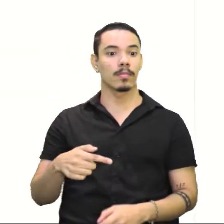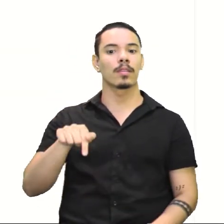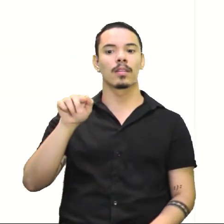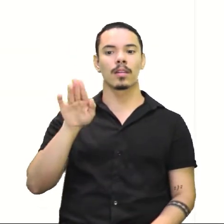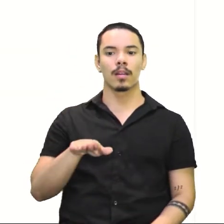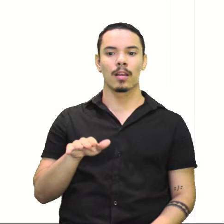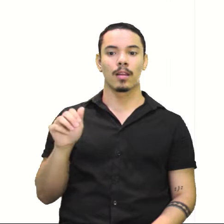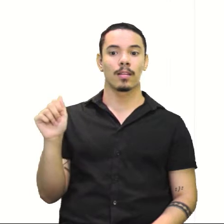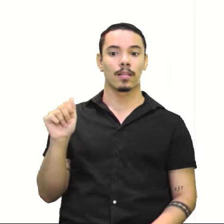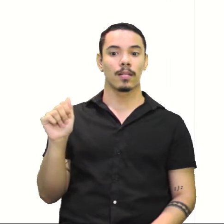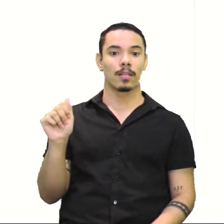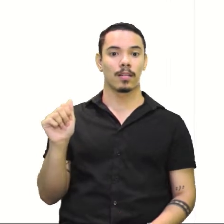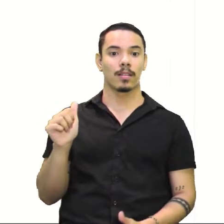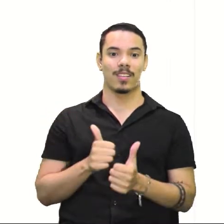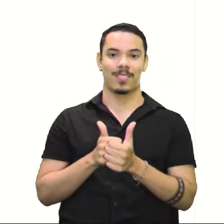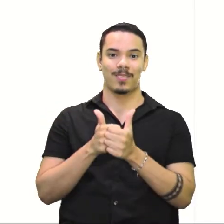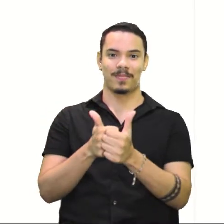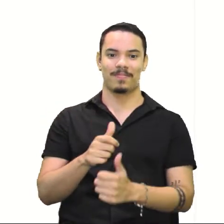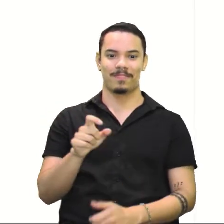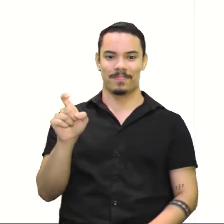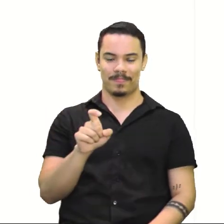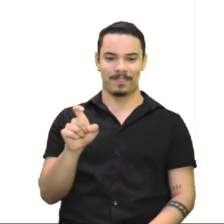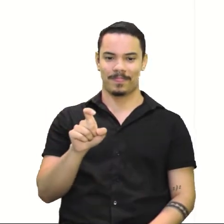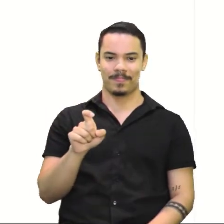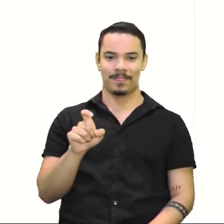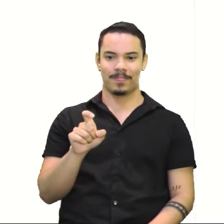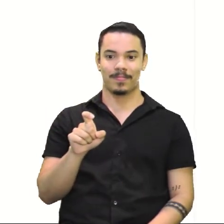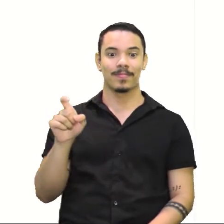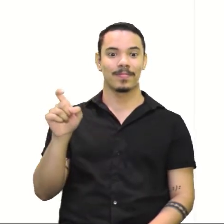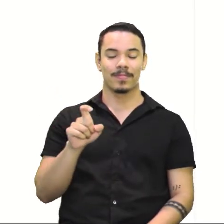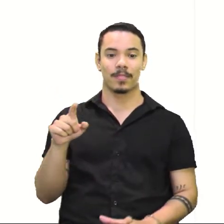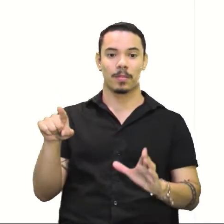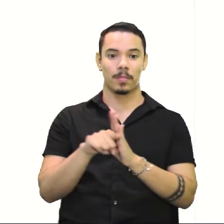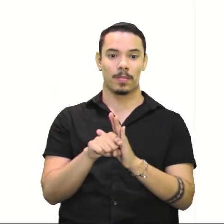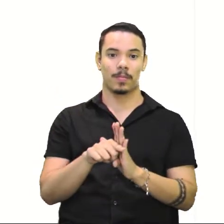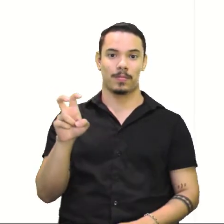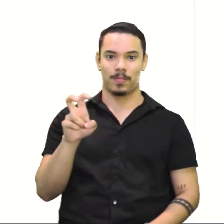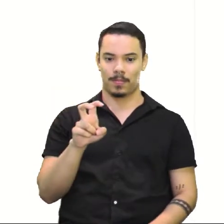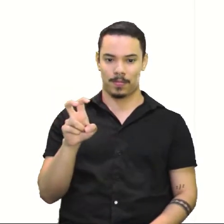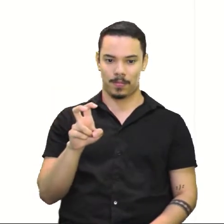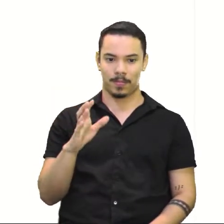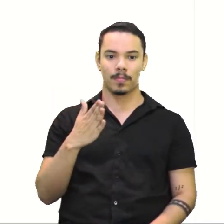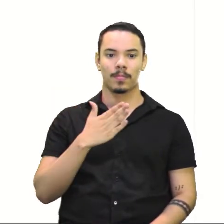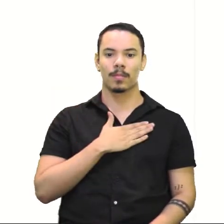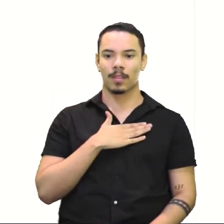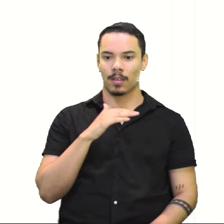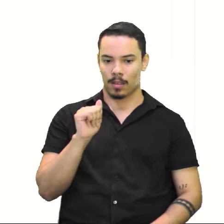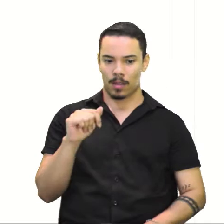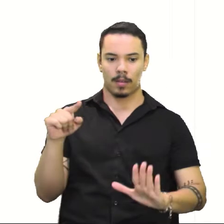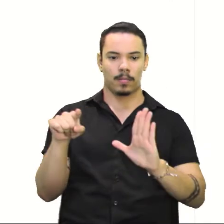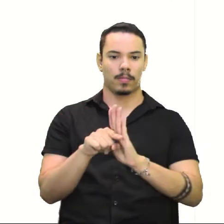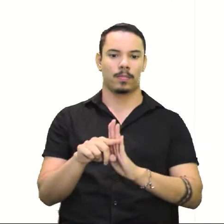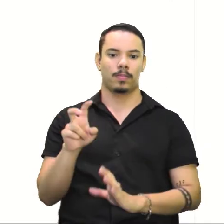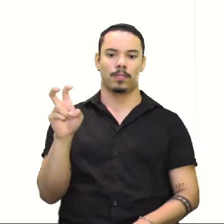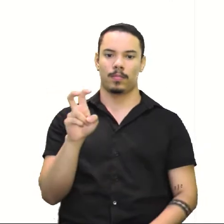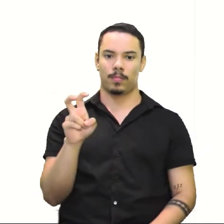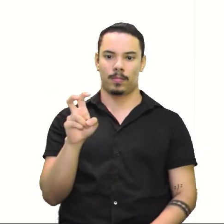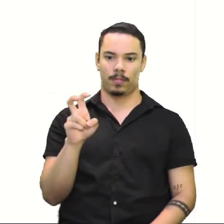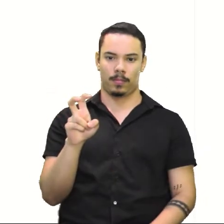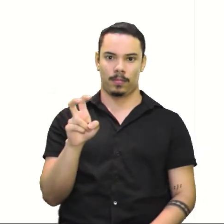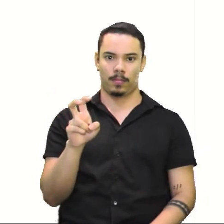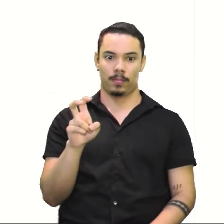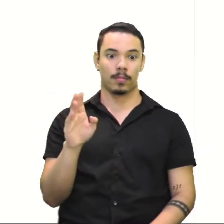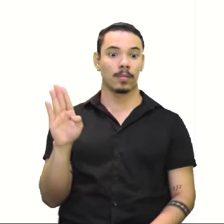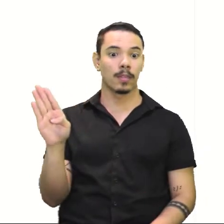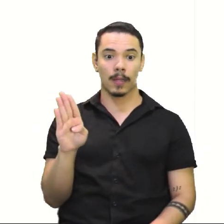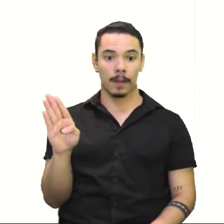A acompanha tá com X. X. E quem está acompanhando o X aqui? Menos 5. Então, meu A é menos 5. E quem é o B? O B é quem